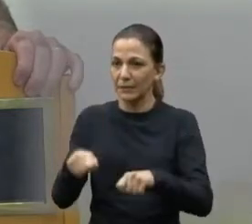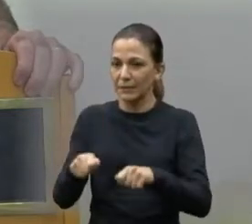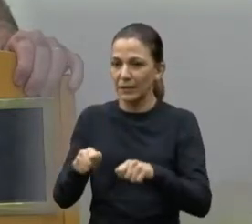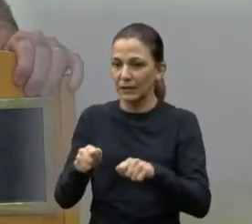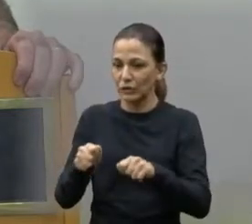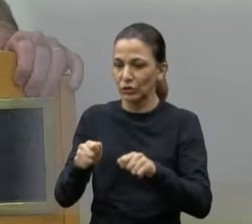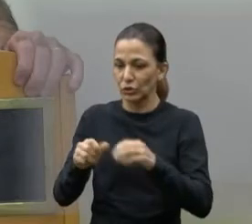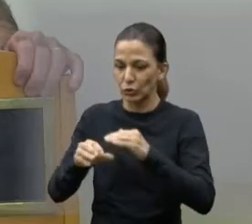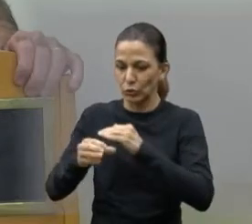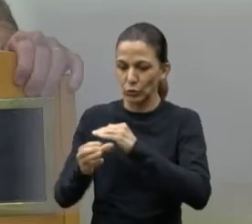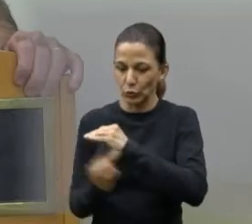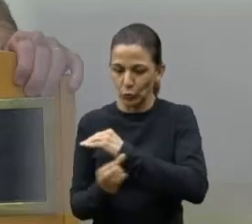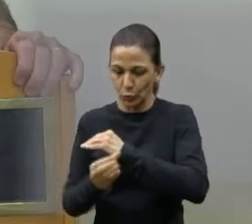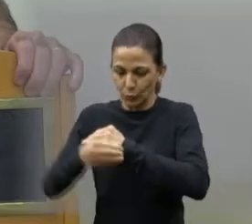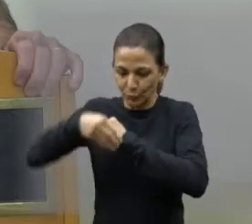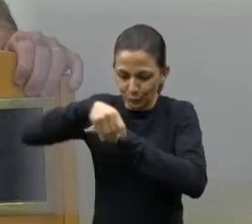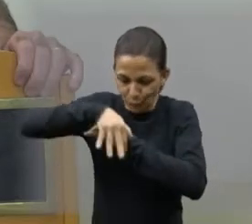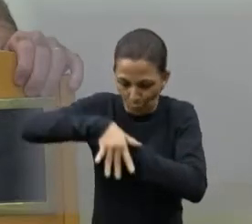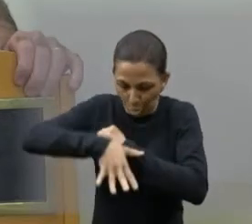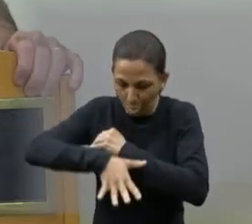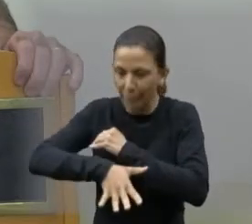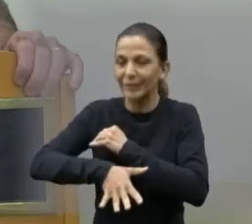no bueiro da farmácia